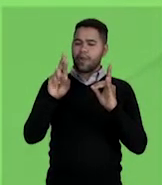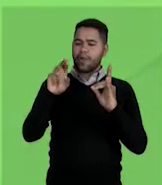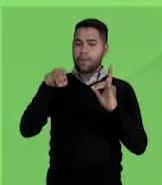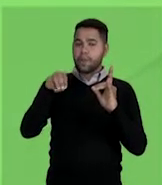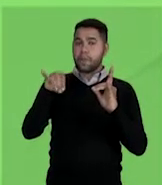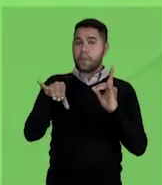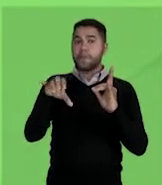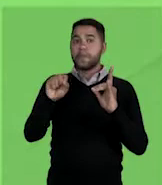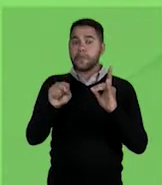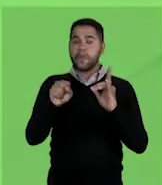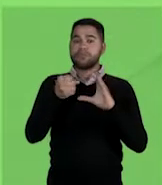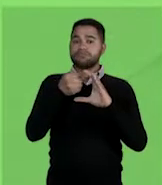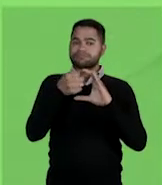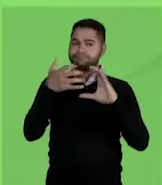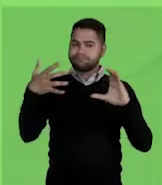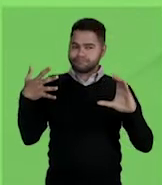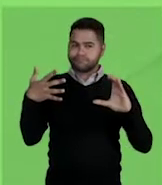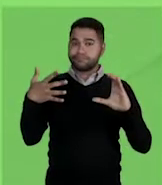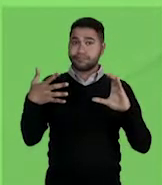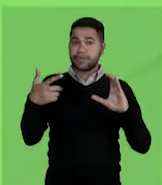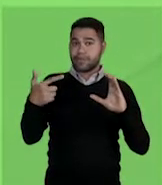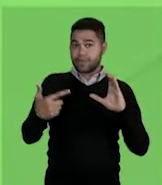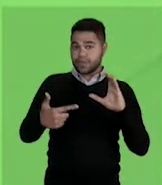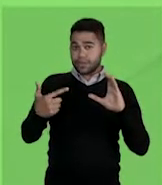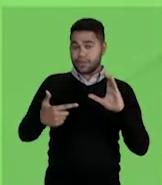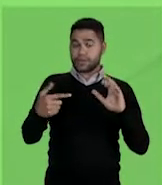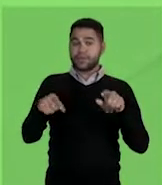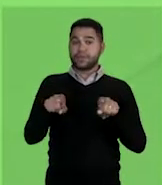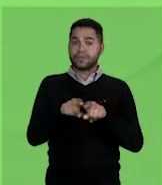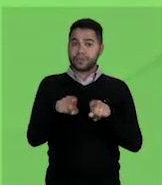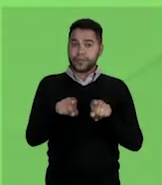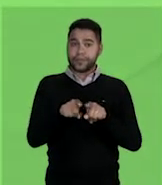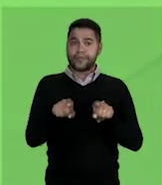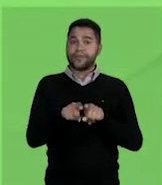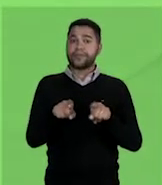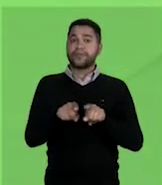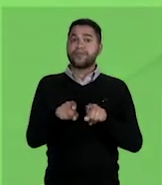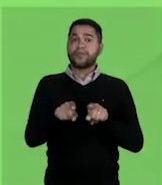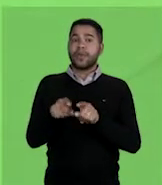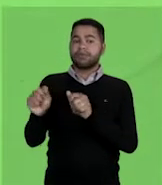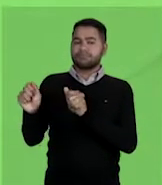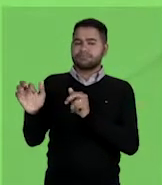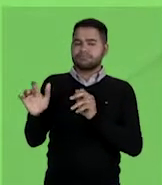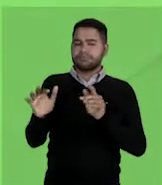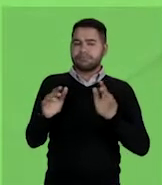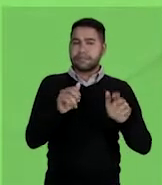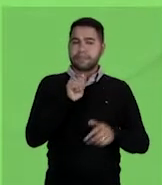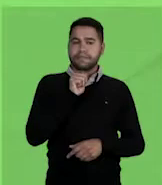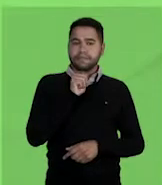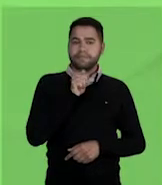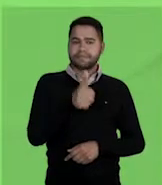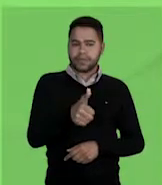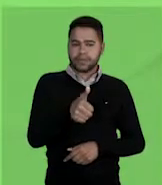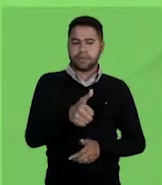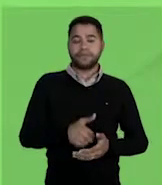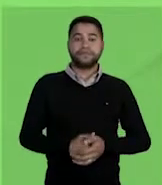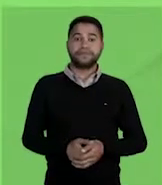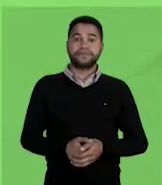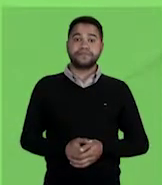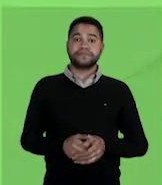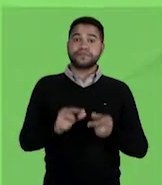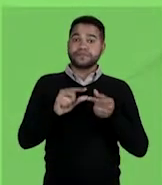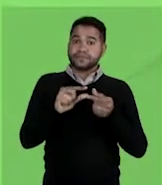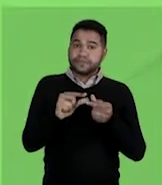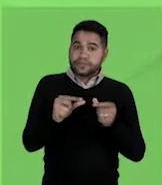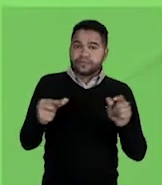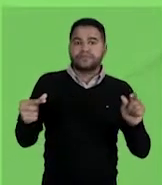de características secundárias e também o ciclo menstrual. Essa estrutura,